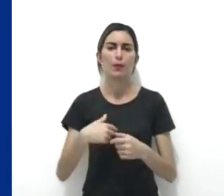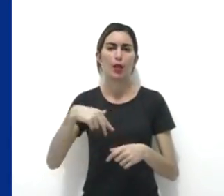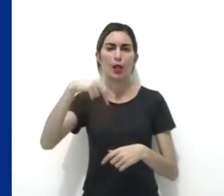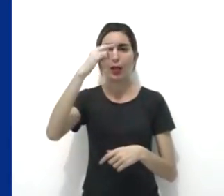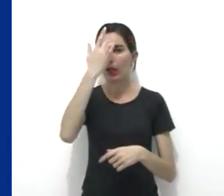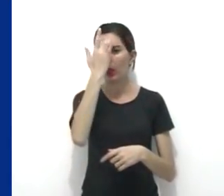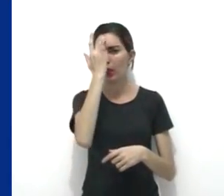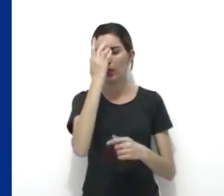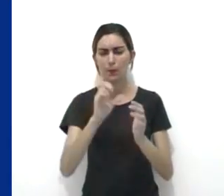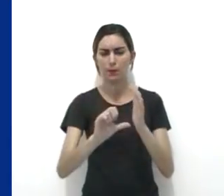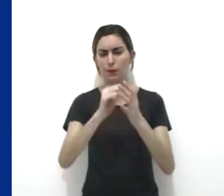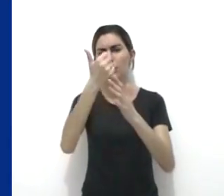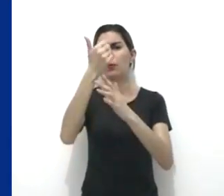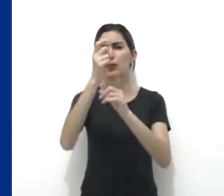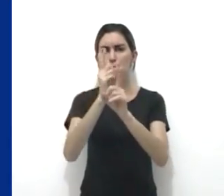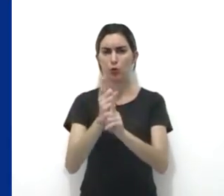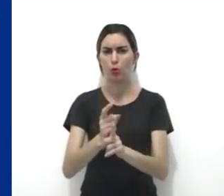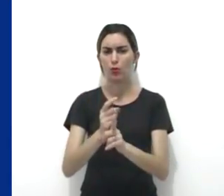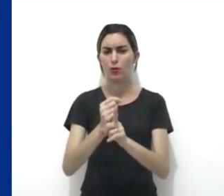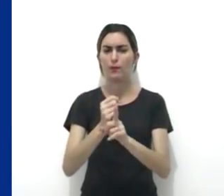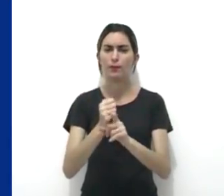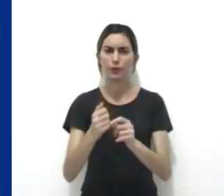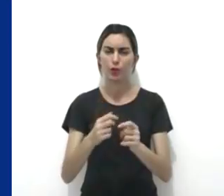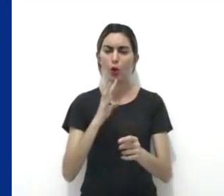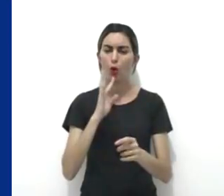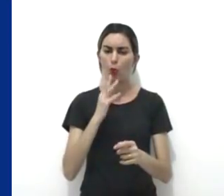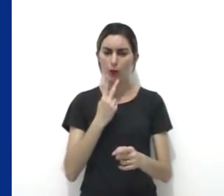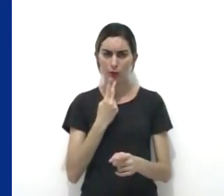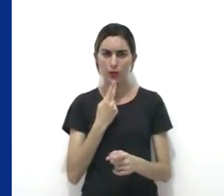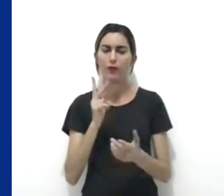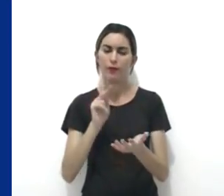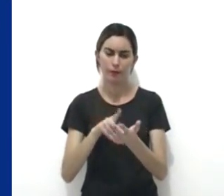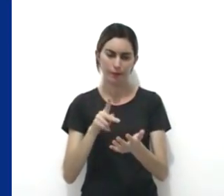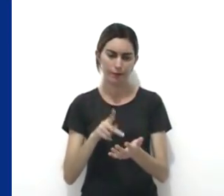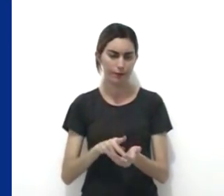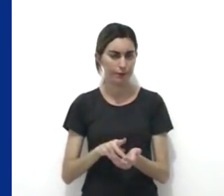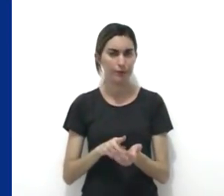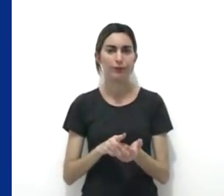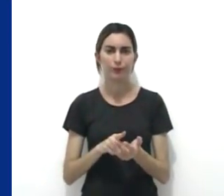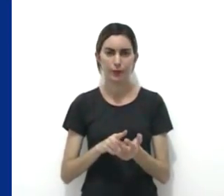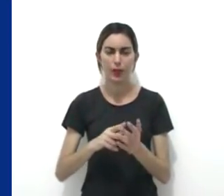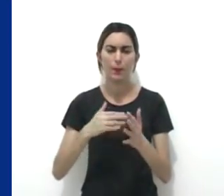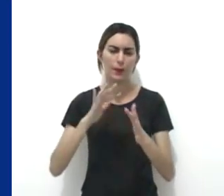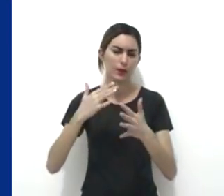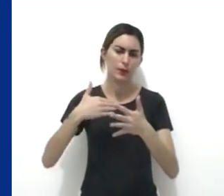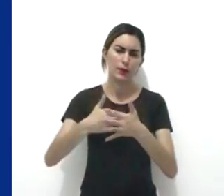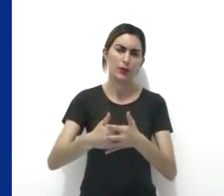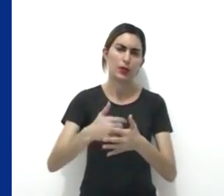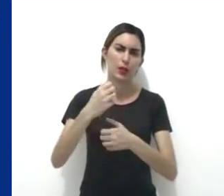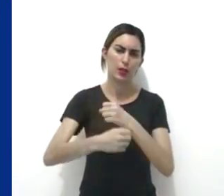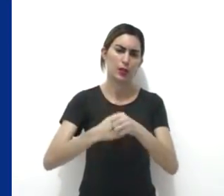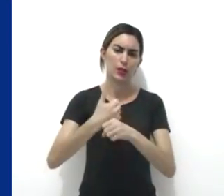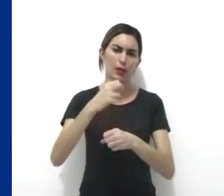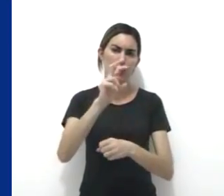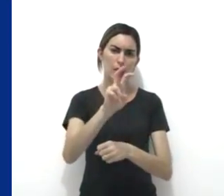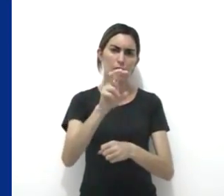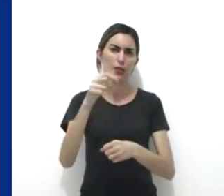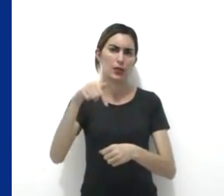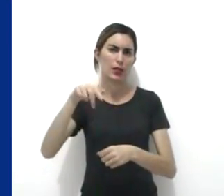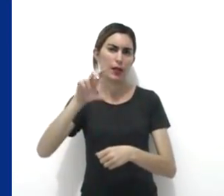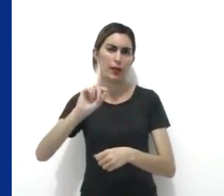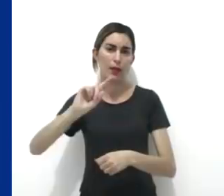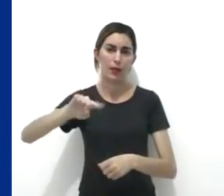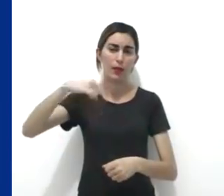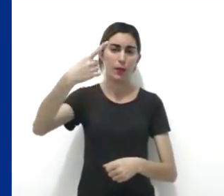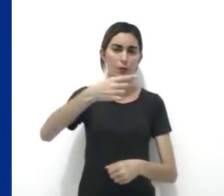da Índia que se encontram as primeiras fontes arqueológicas reconhecidas como verdadeiras. Aproximadamente no ano